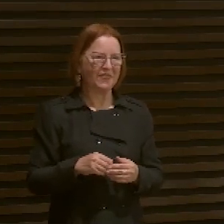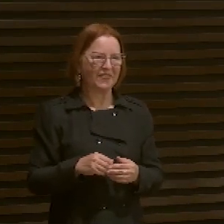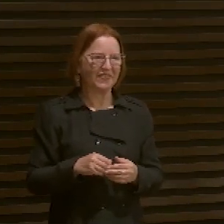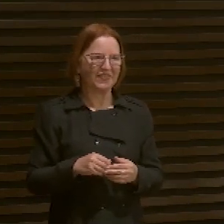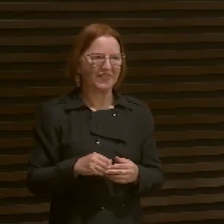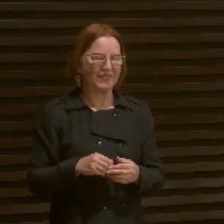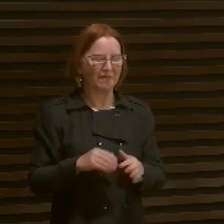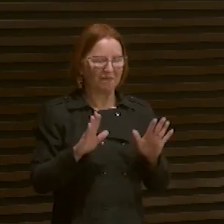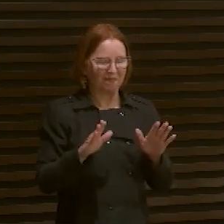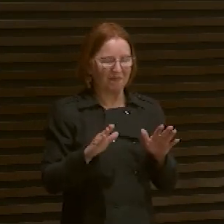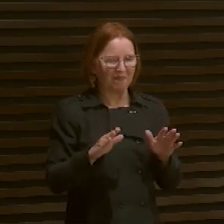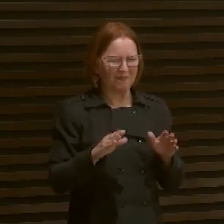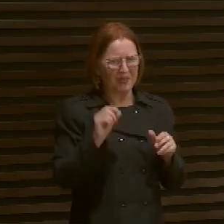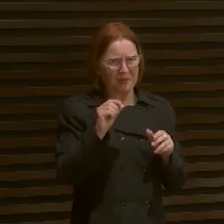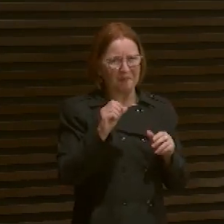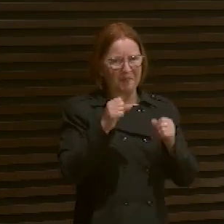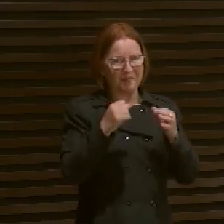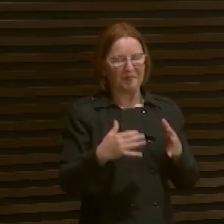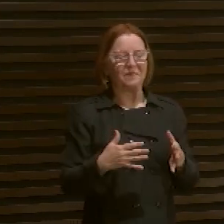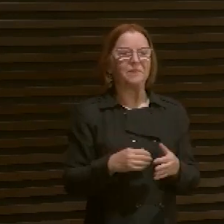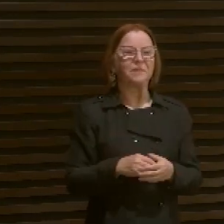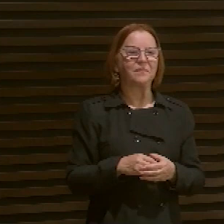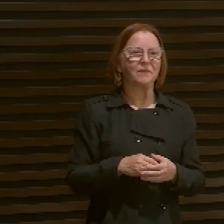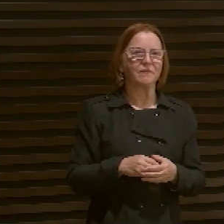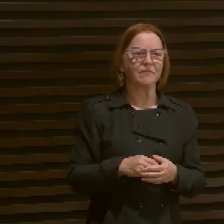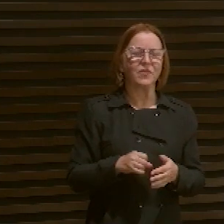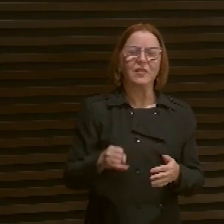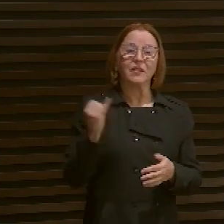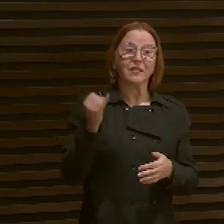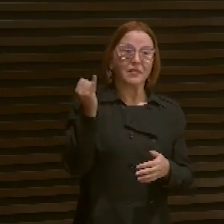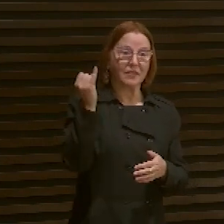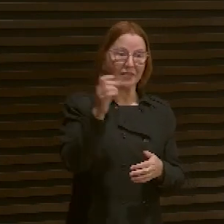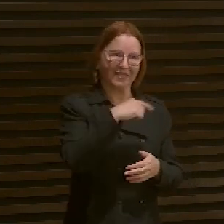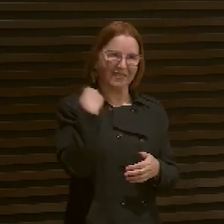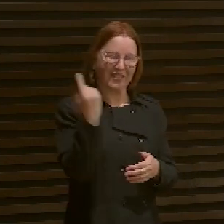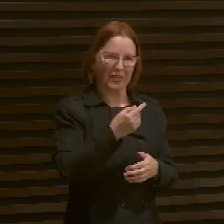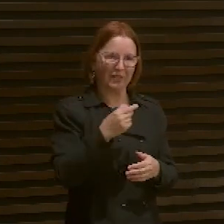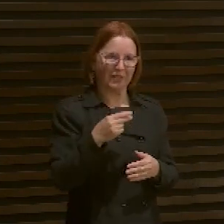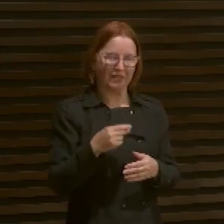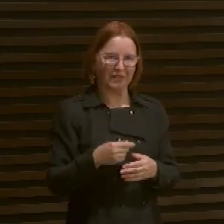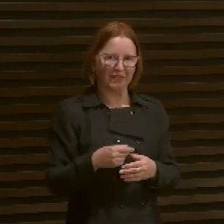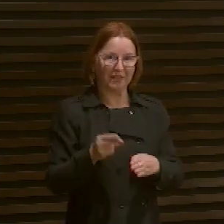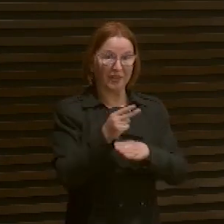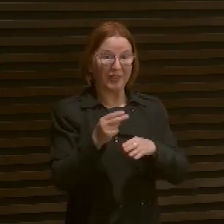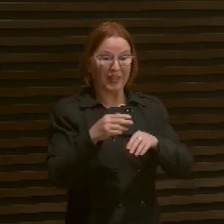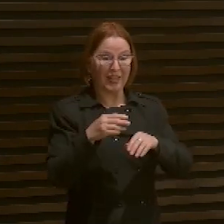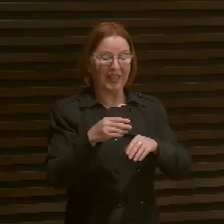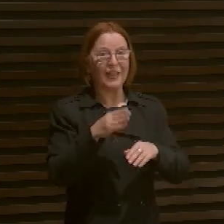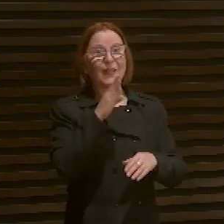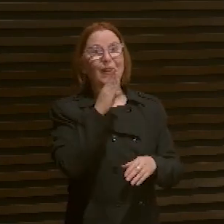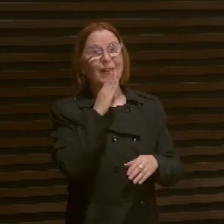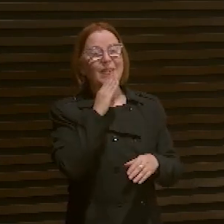uma pequena aplicação, meus irmãos. É muito importante nós procurarmos conhecer o